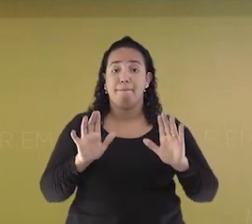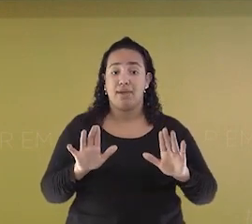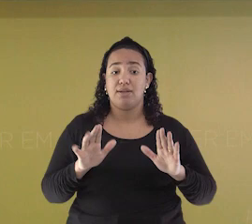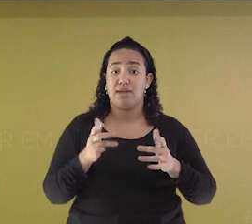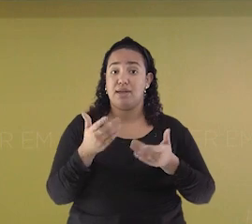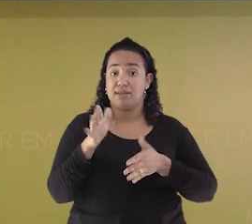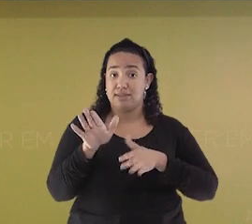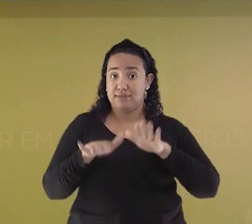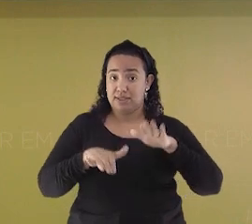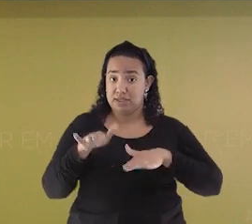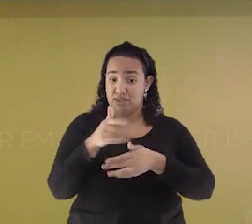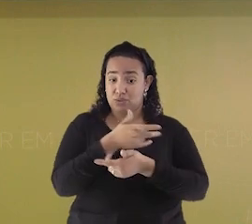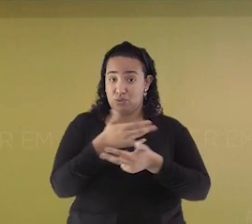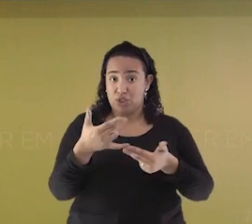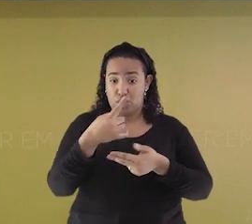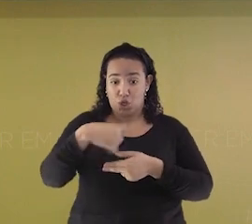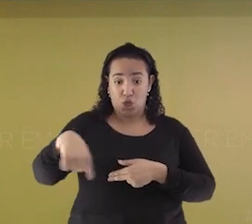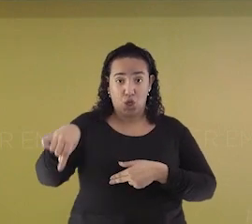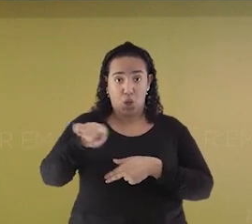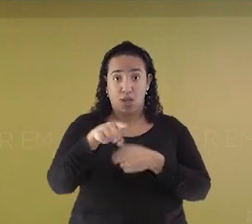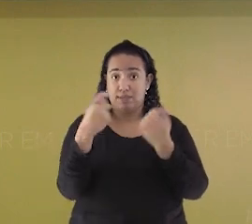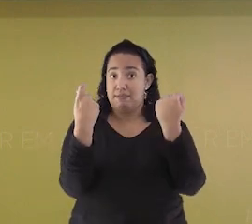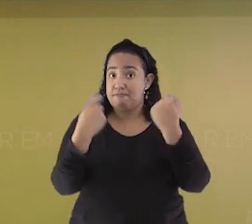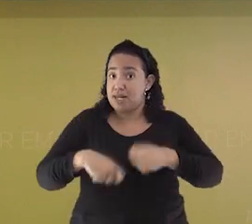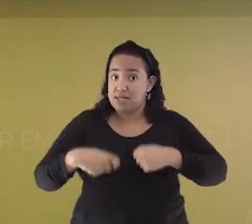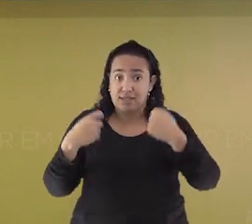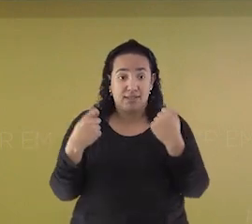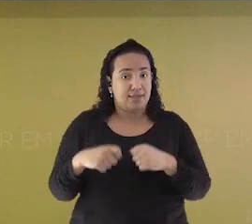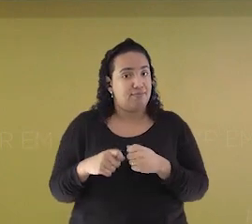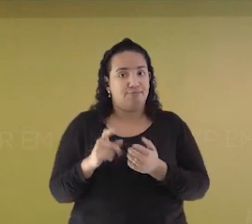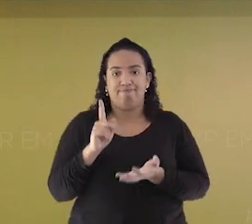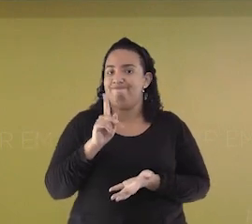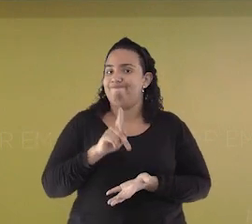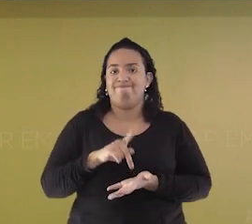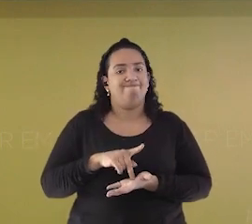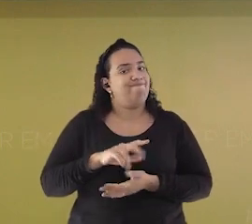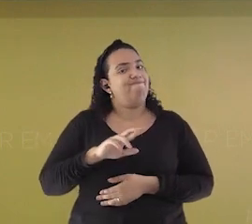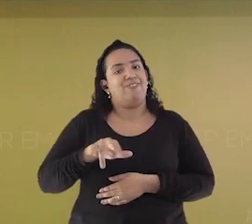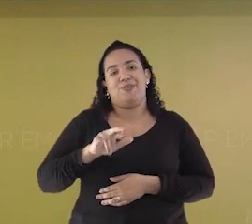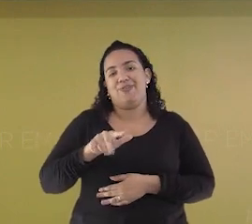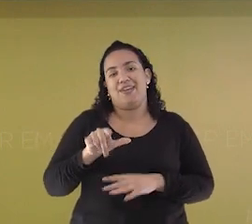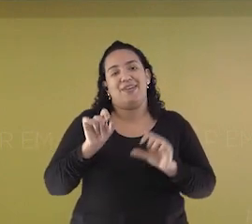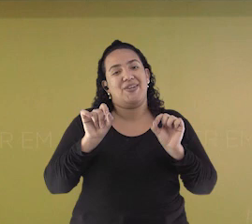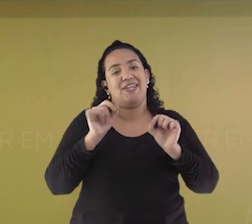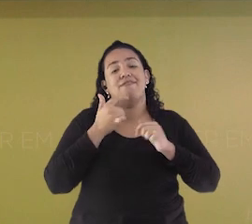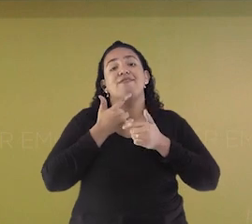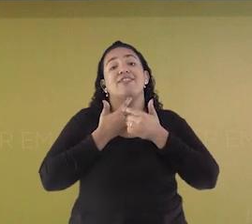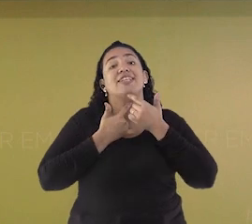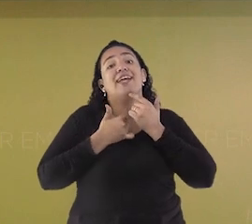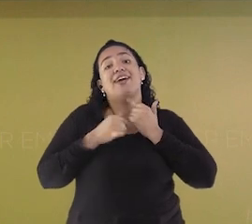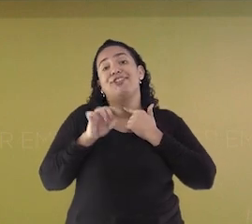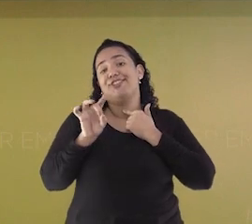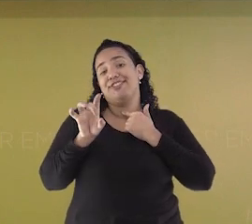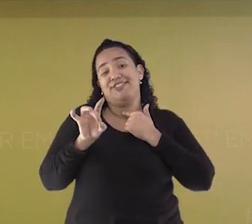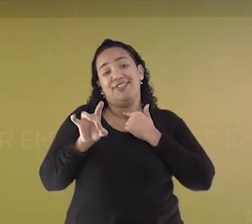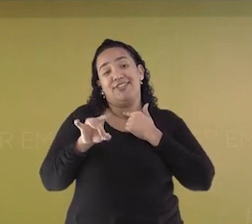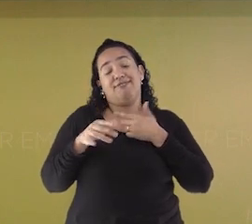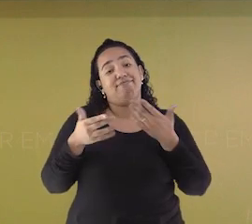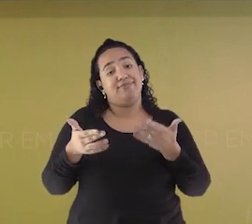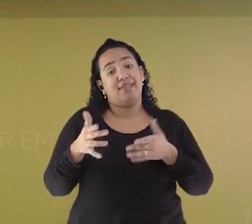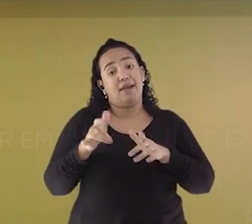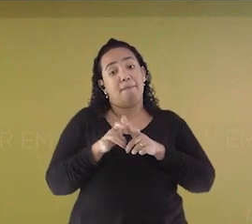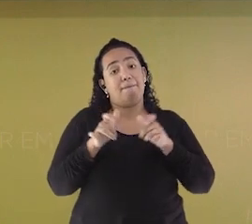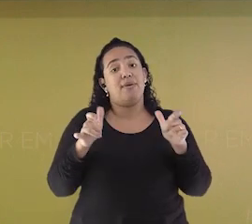que precisamos, na verdade, não é uma necessidade, é um desejo. E muitos